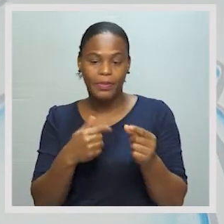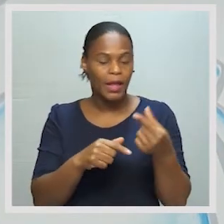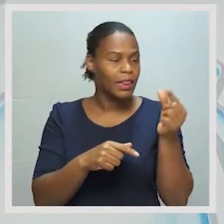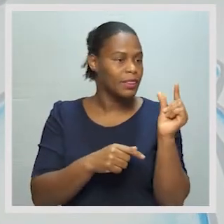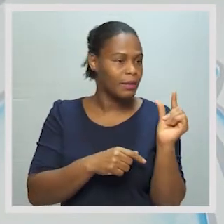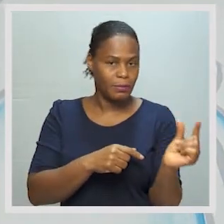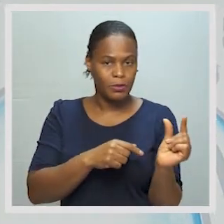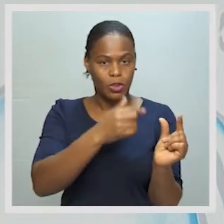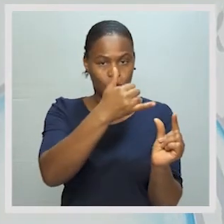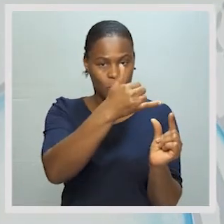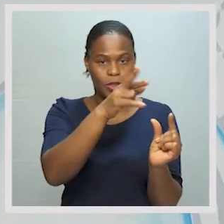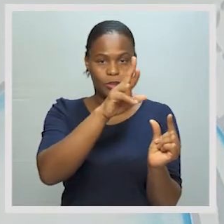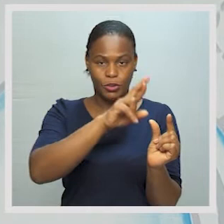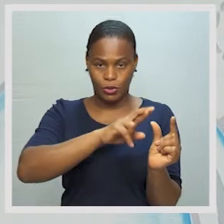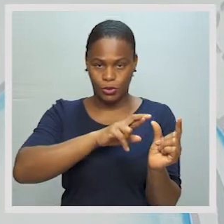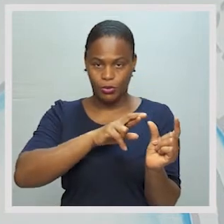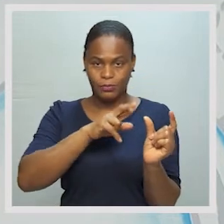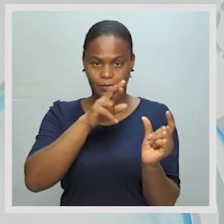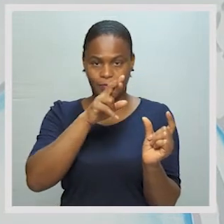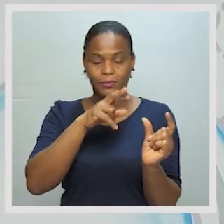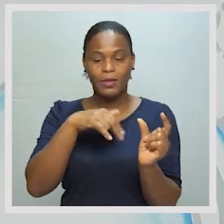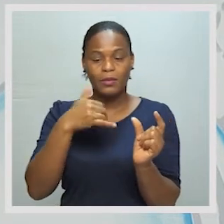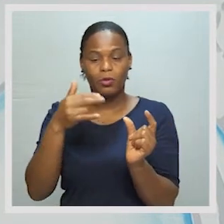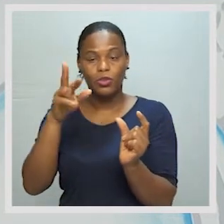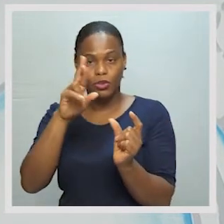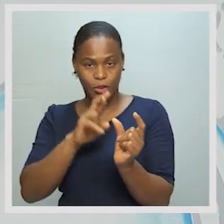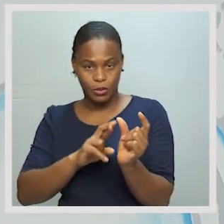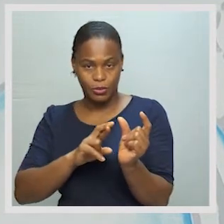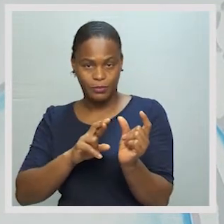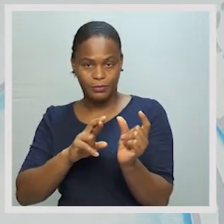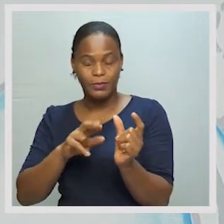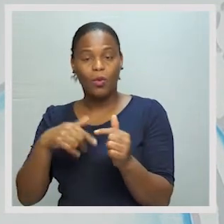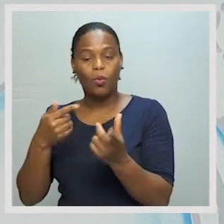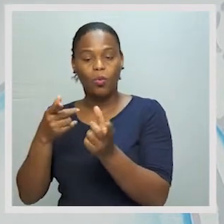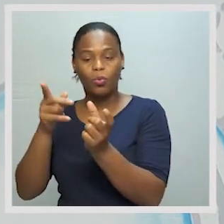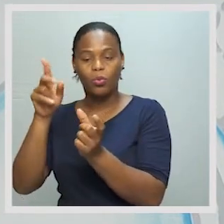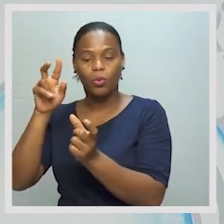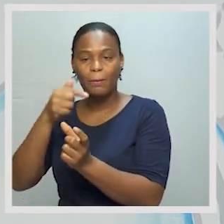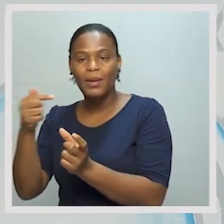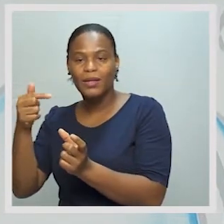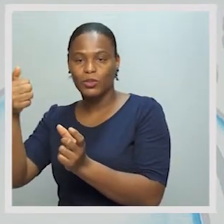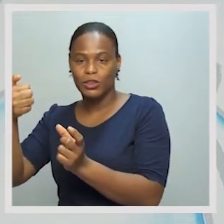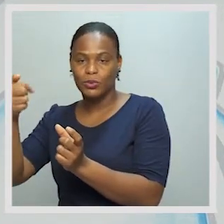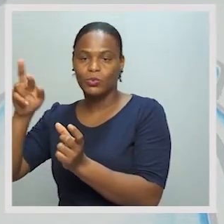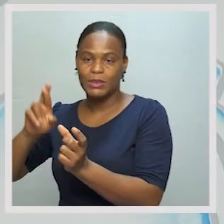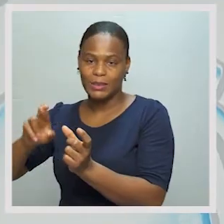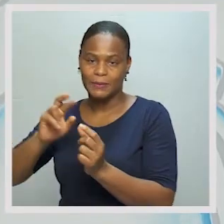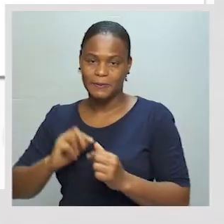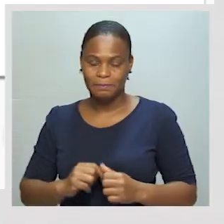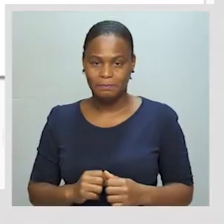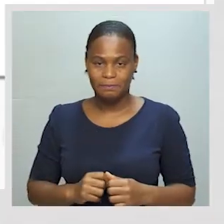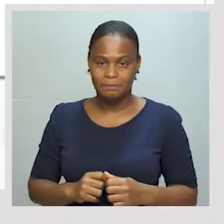termo 2x, o termo x e o termo menos